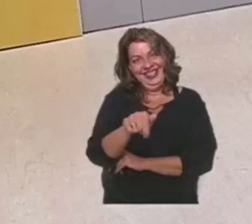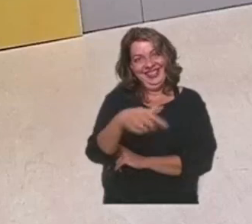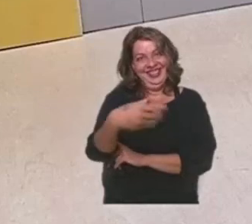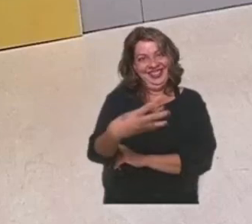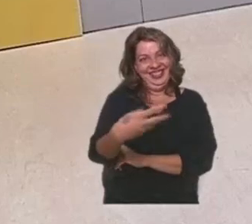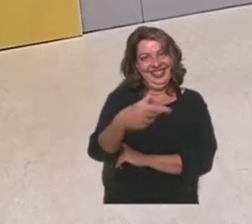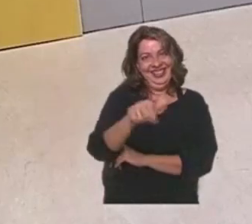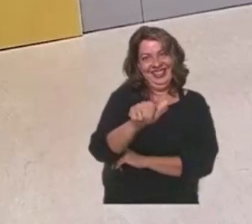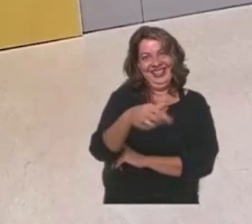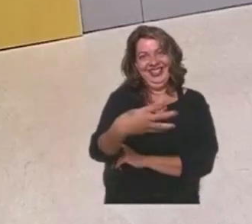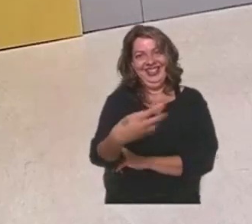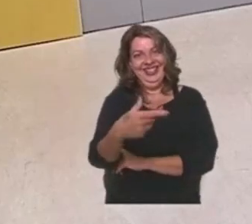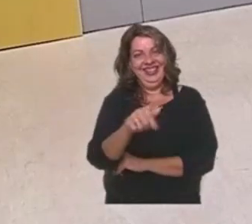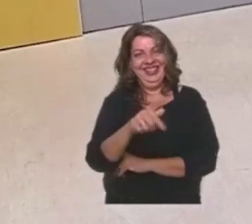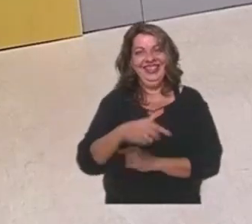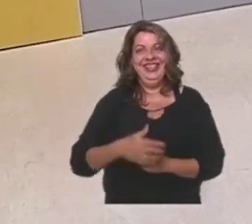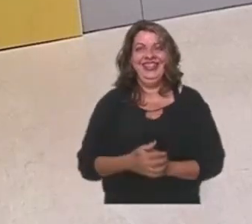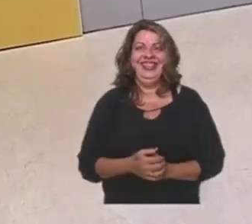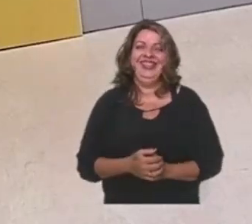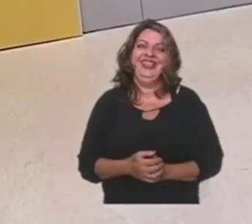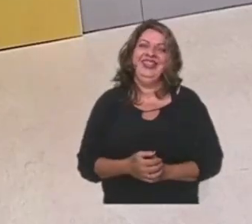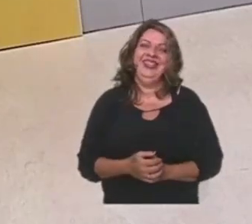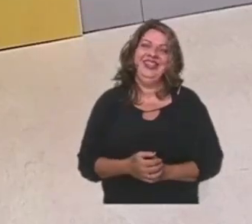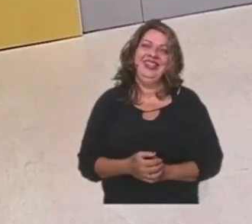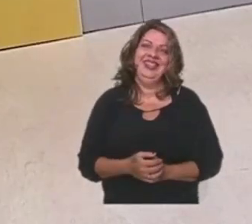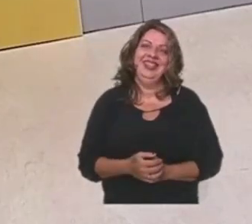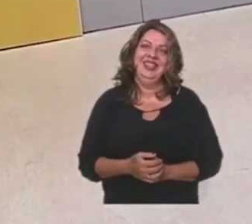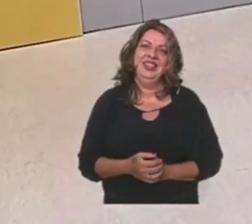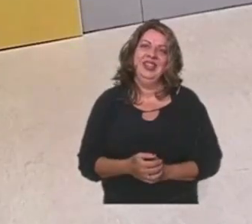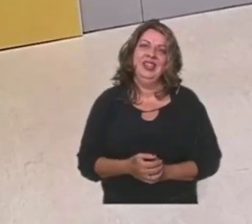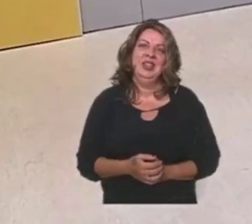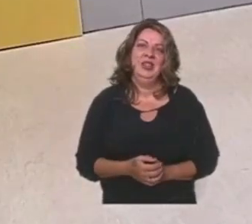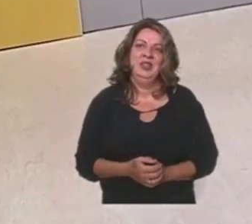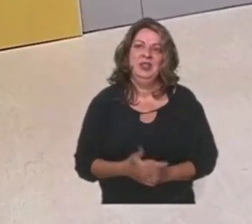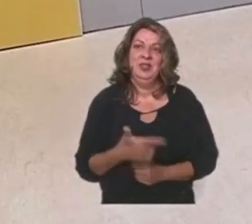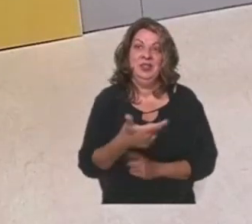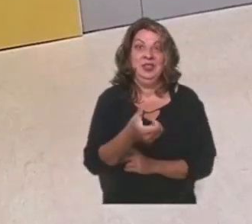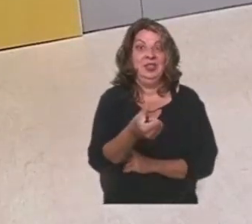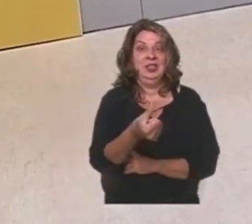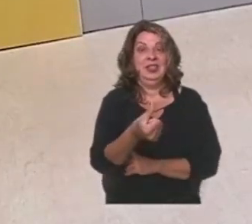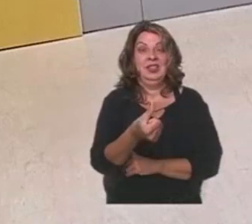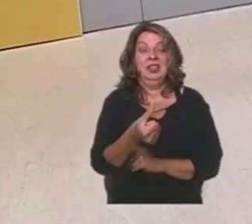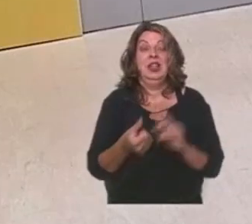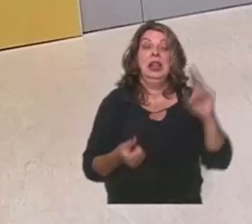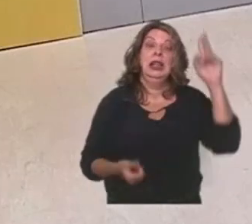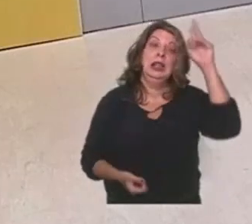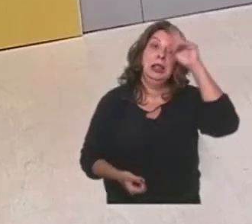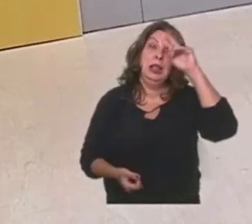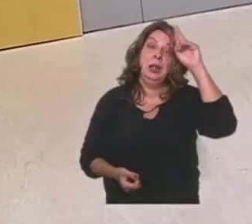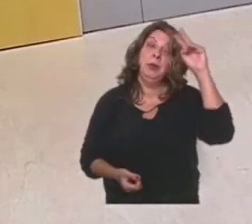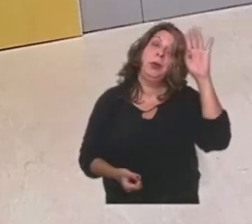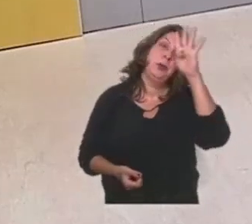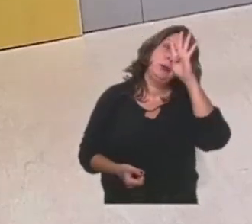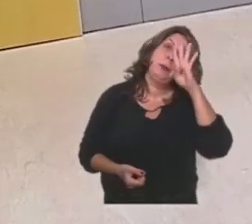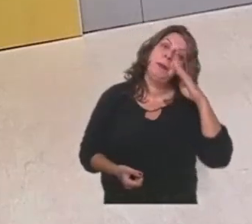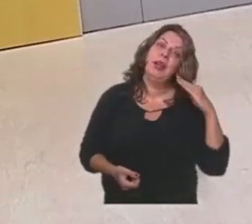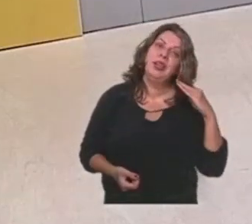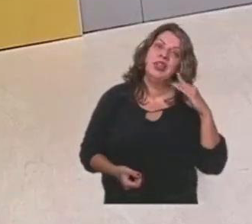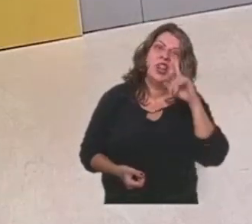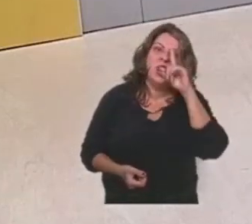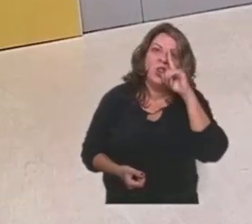47. 47, Bete de folga. 26 agora, bolinha da vez.